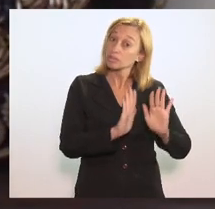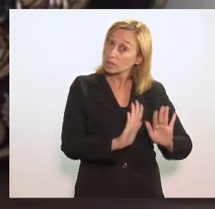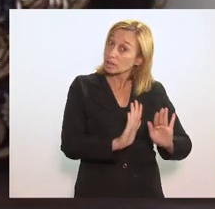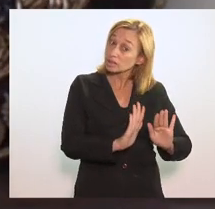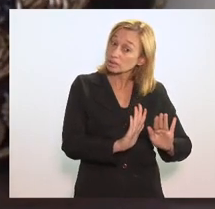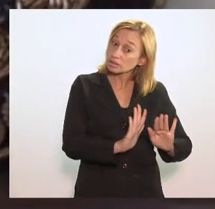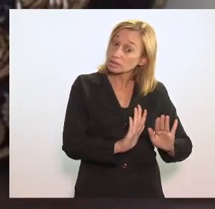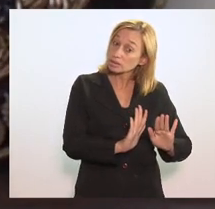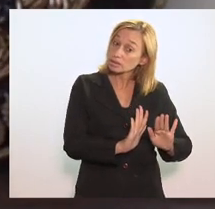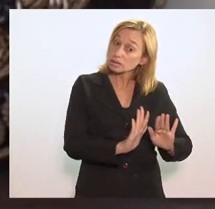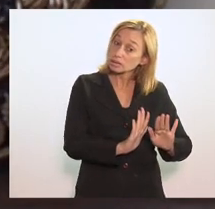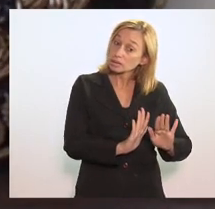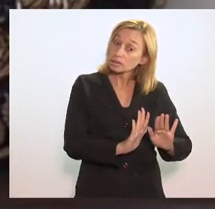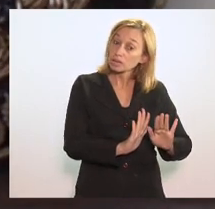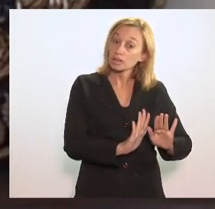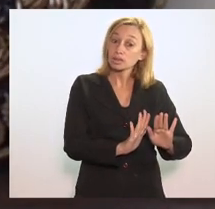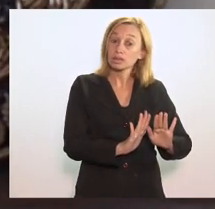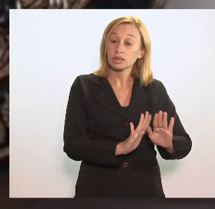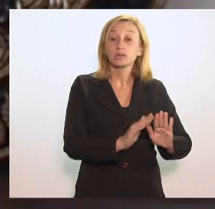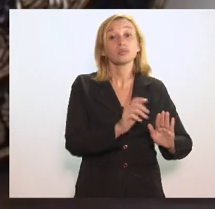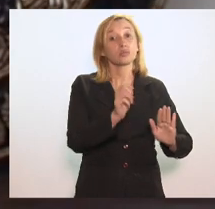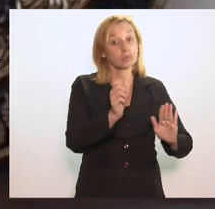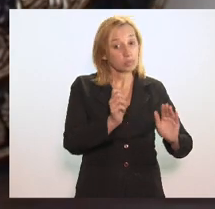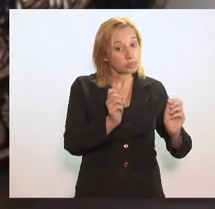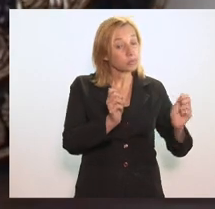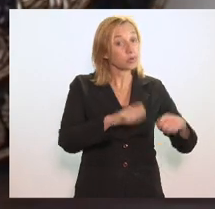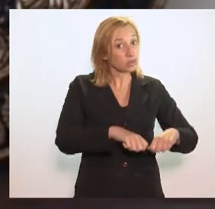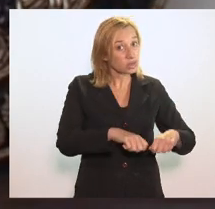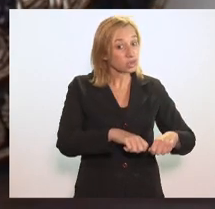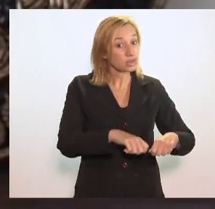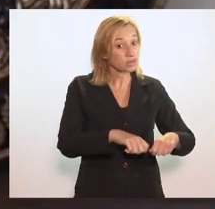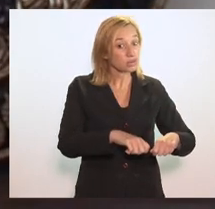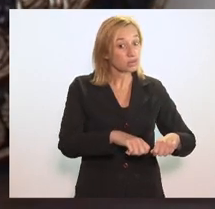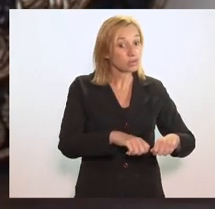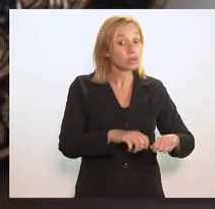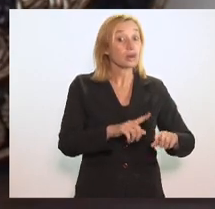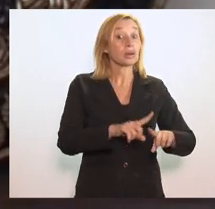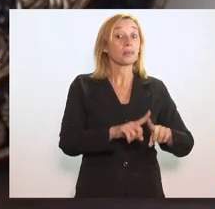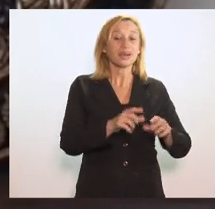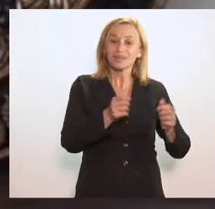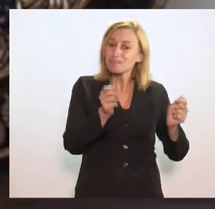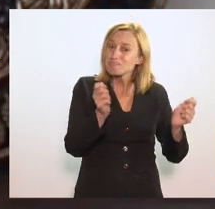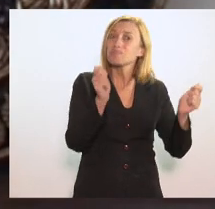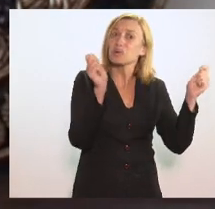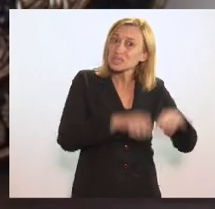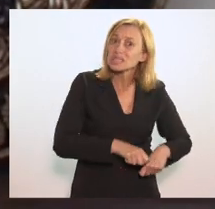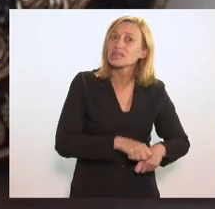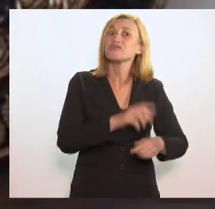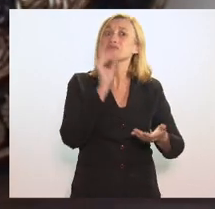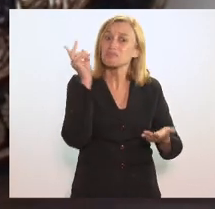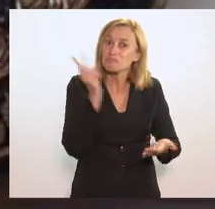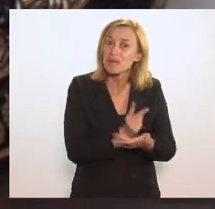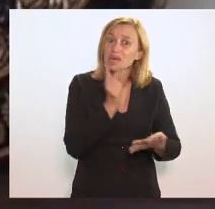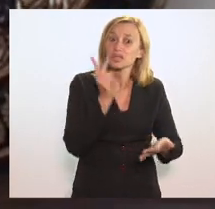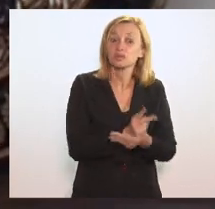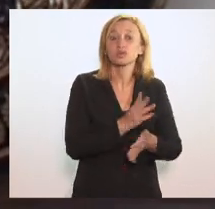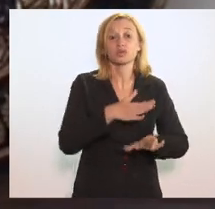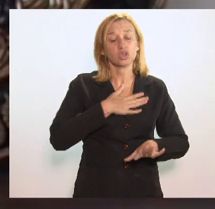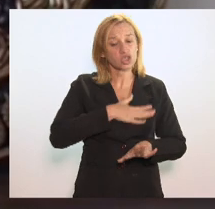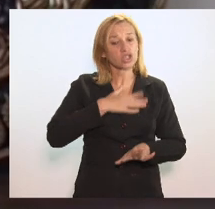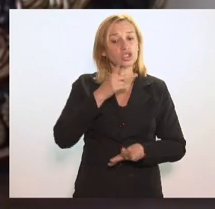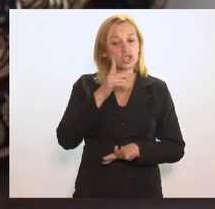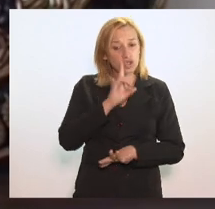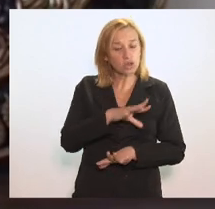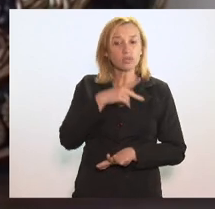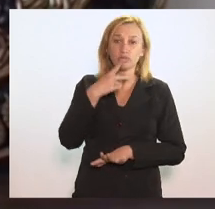desde que seja possível. E esse possível tem que ser o máximo possível. Então, eu gostaria só de botar